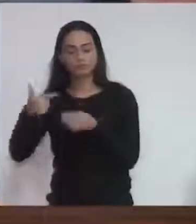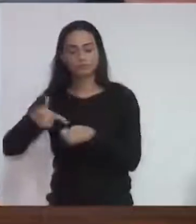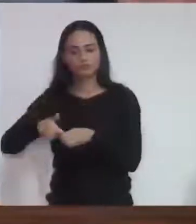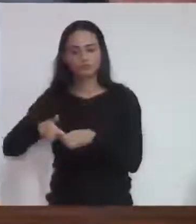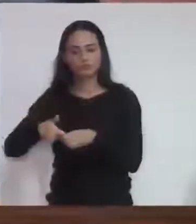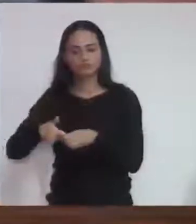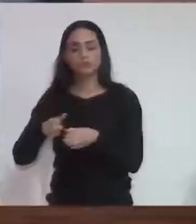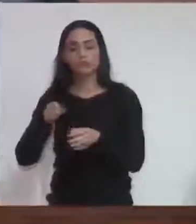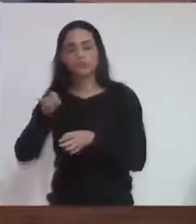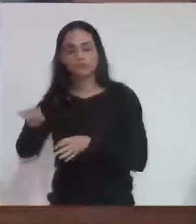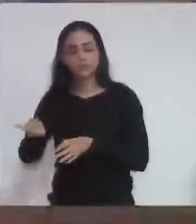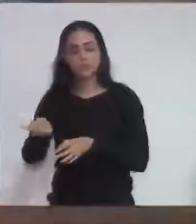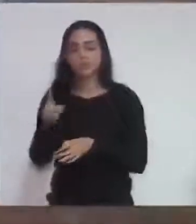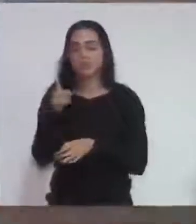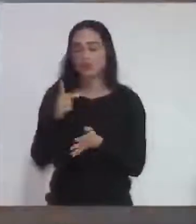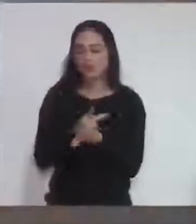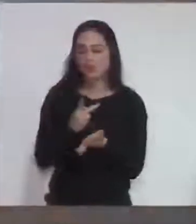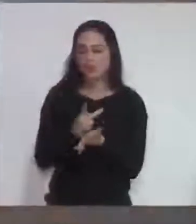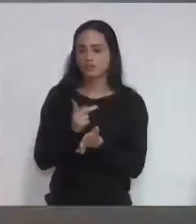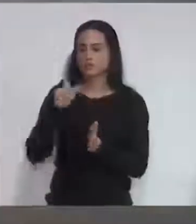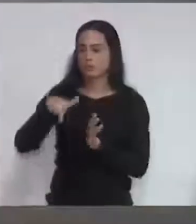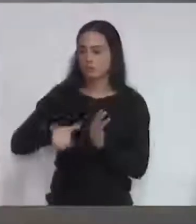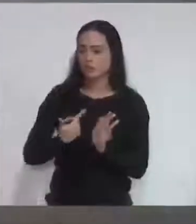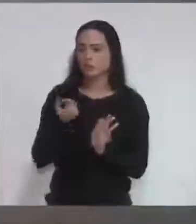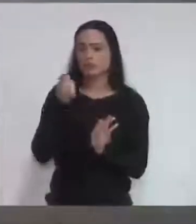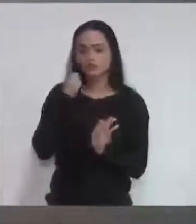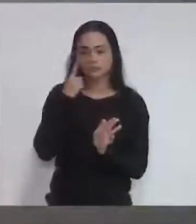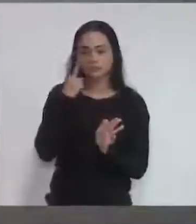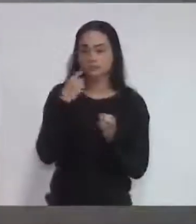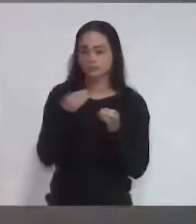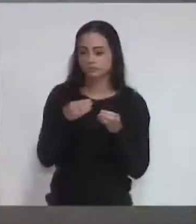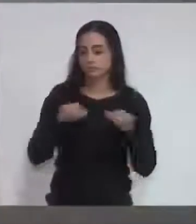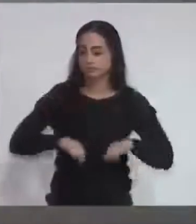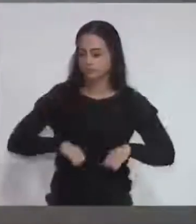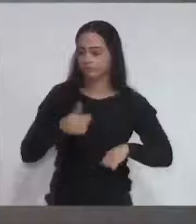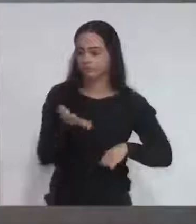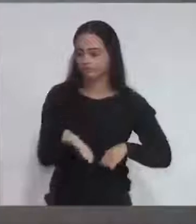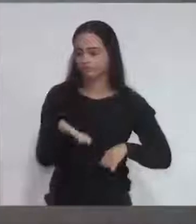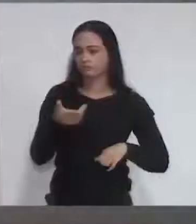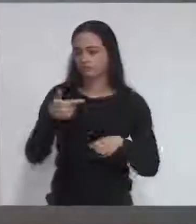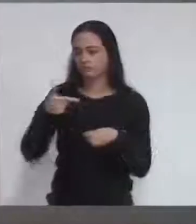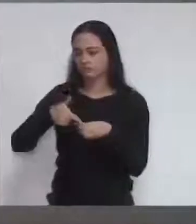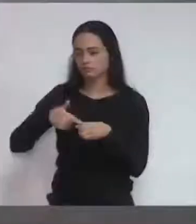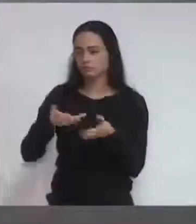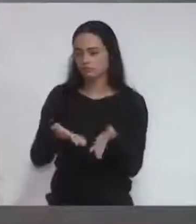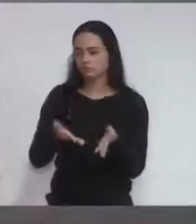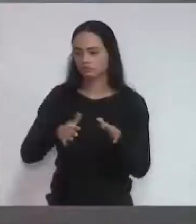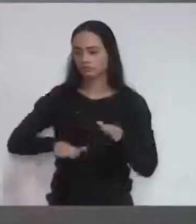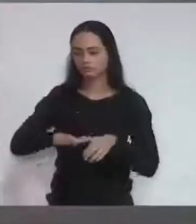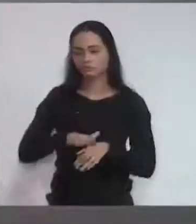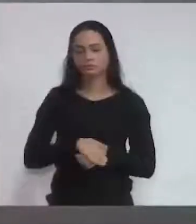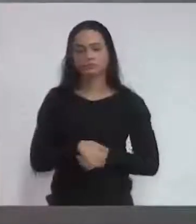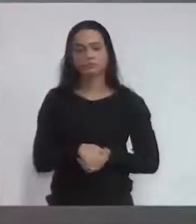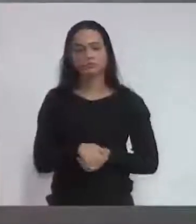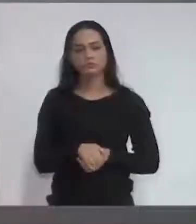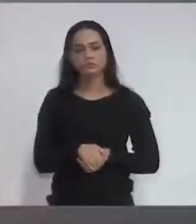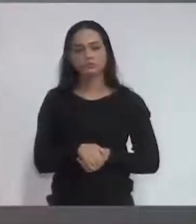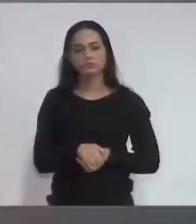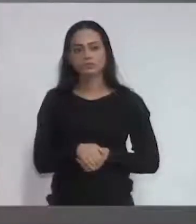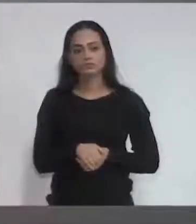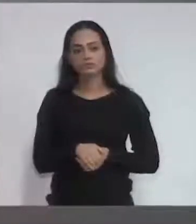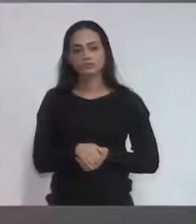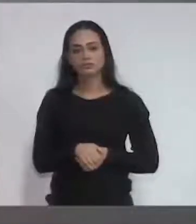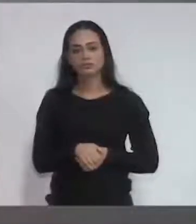um dos envolvidos. Muito obrigada. Eu também orientei algumas pessoas a buscarem o PROCON, porque realmente tinha coisa aí absurda, né?